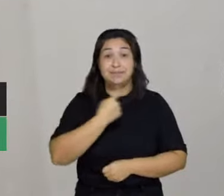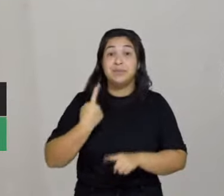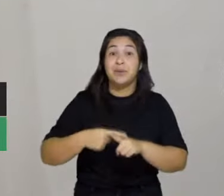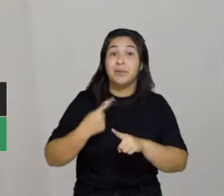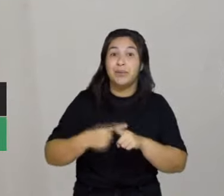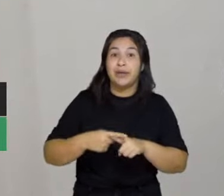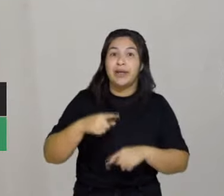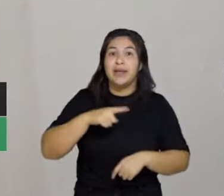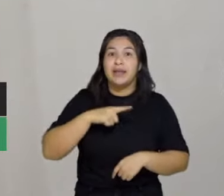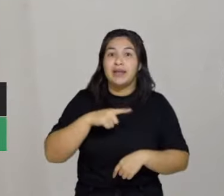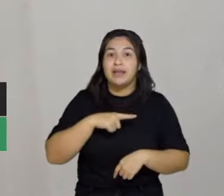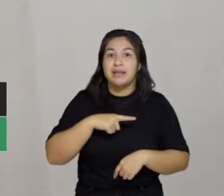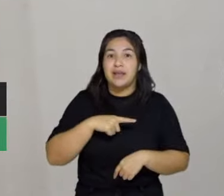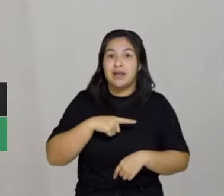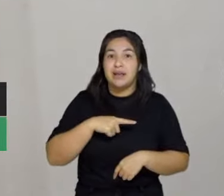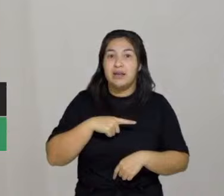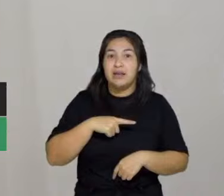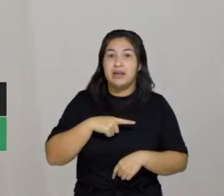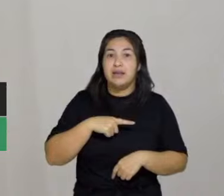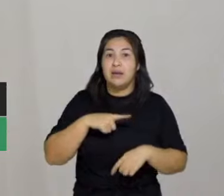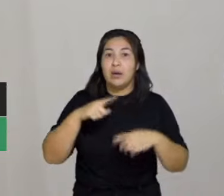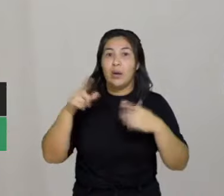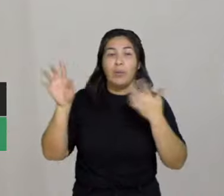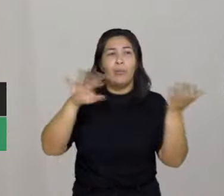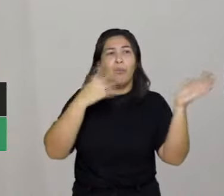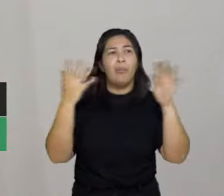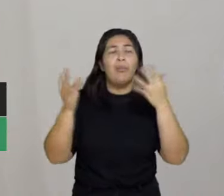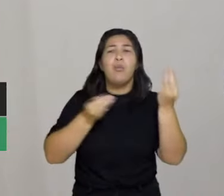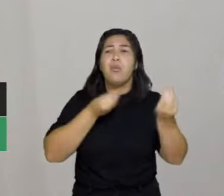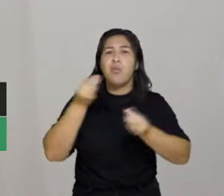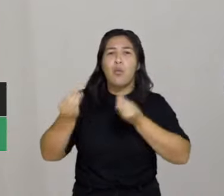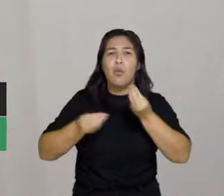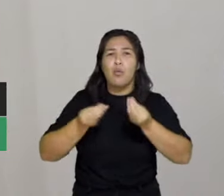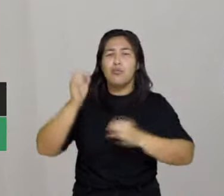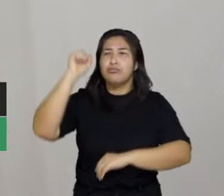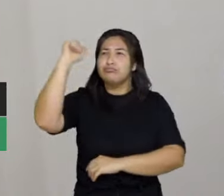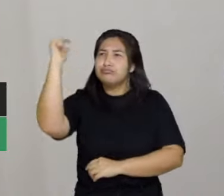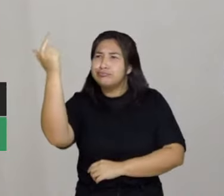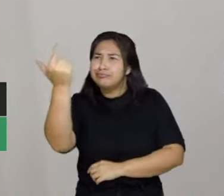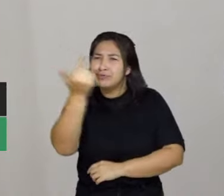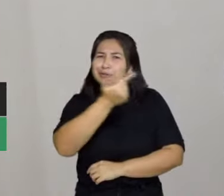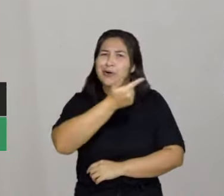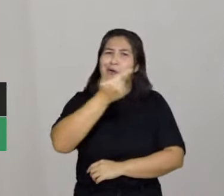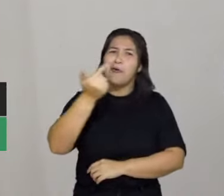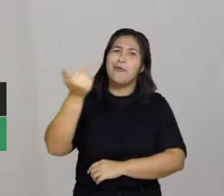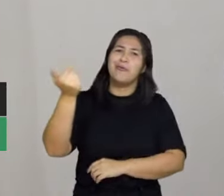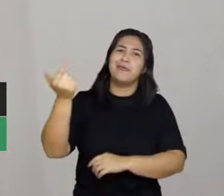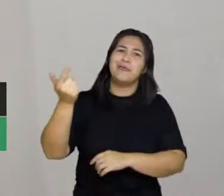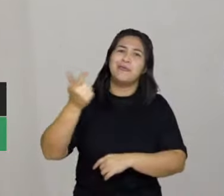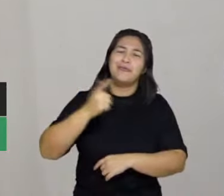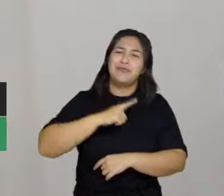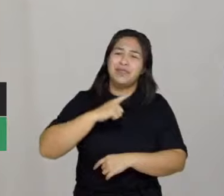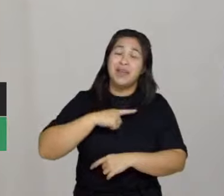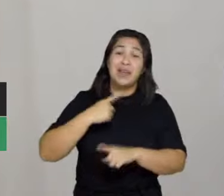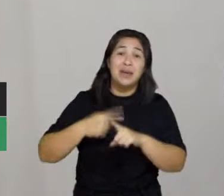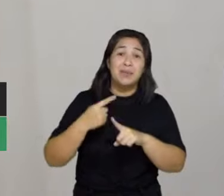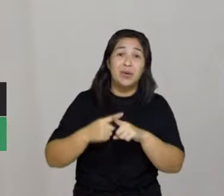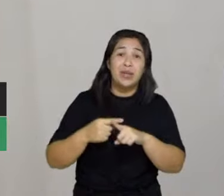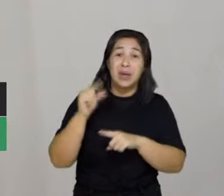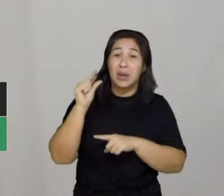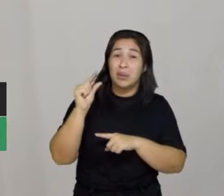clima, as condições que colocaram estavam maravilhosas. Também a gente vem de um acúmulo